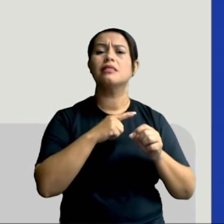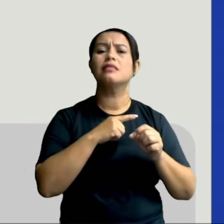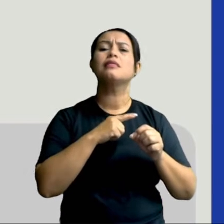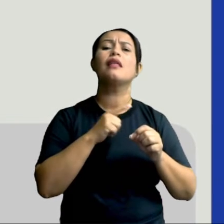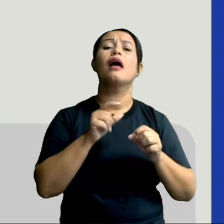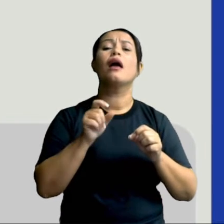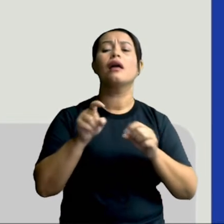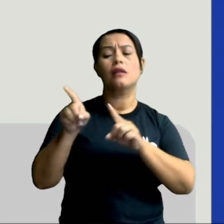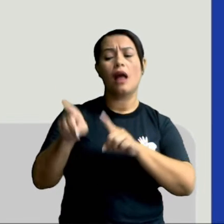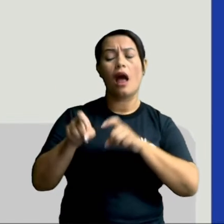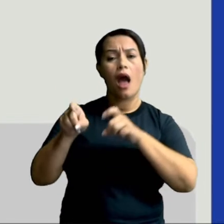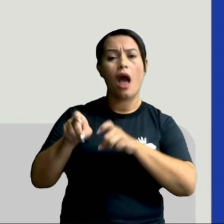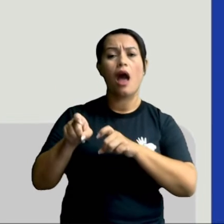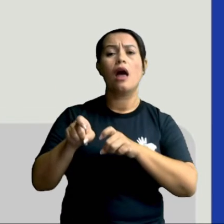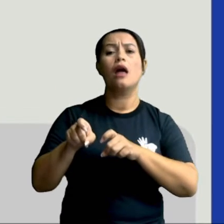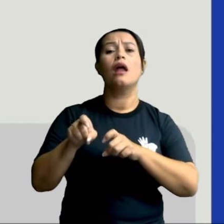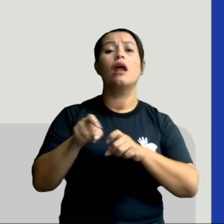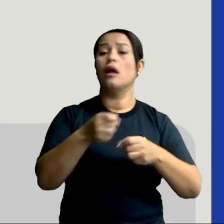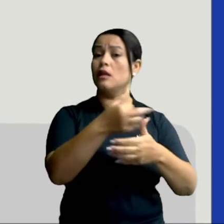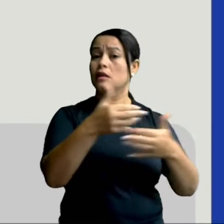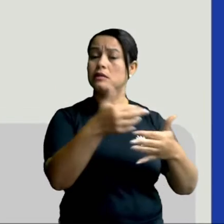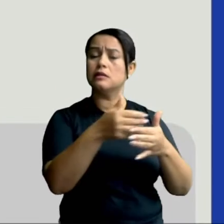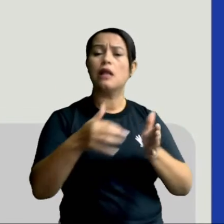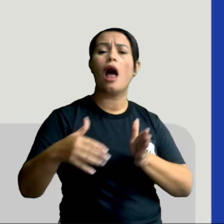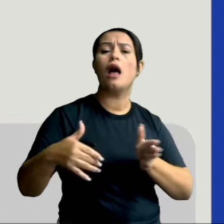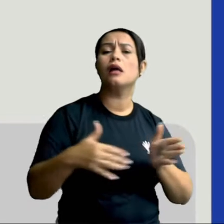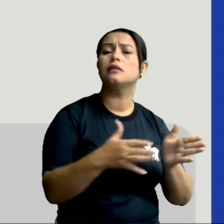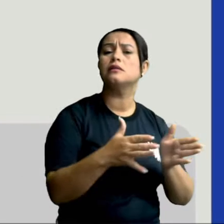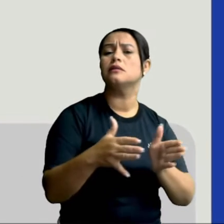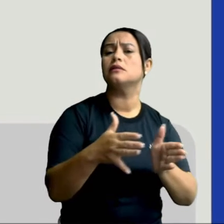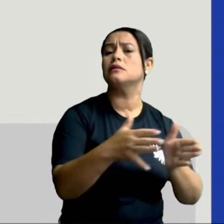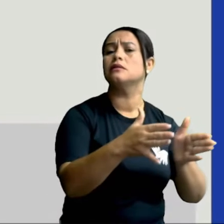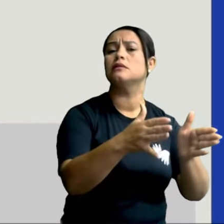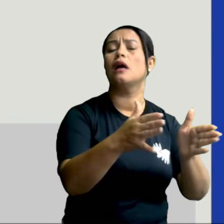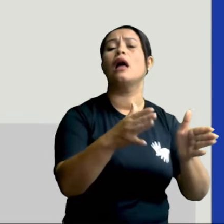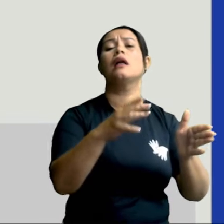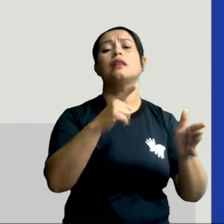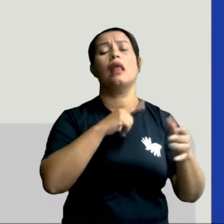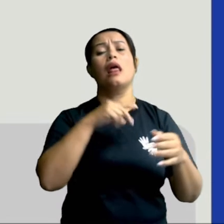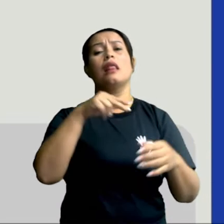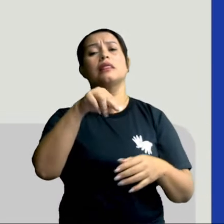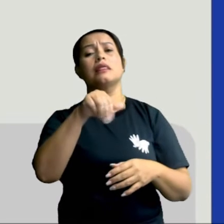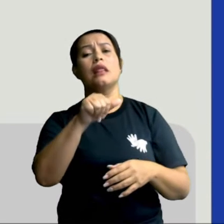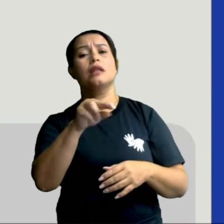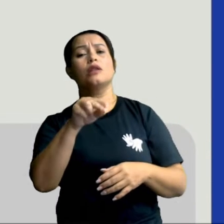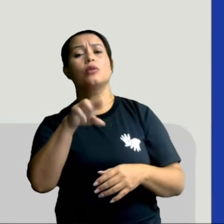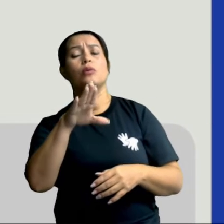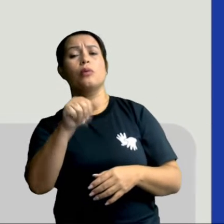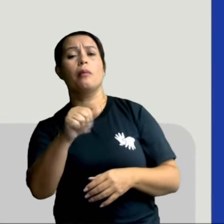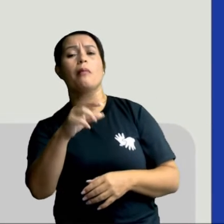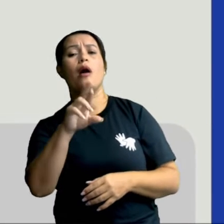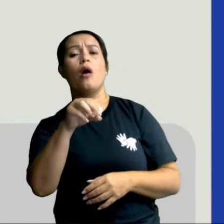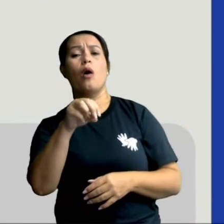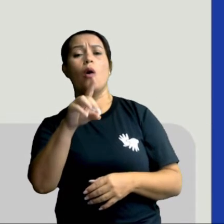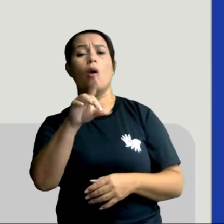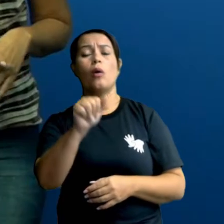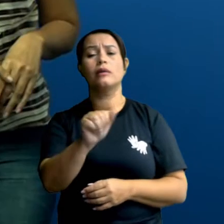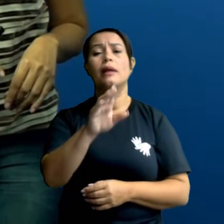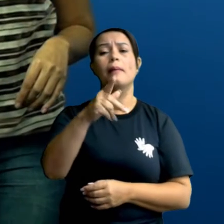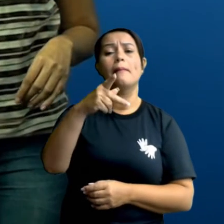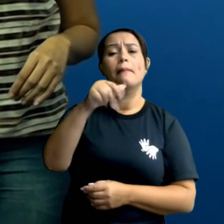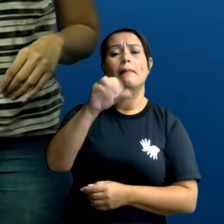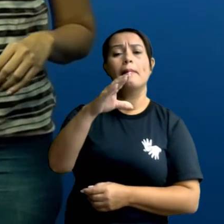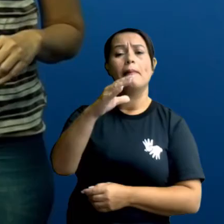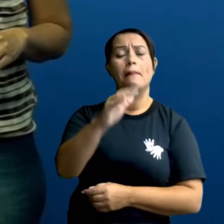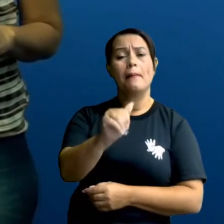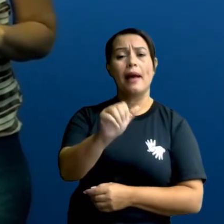cidade e recebe os afluentes dos riachos, né? De Natuba, Ronda, Pacas e Mocotó. Então,